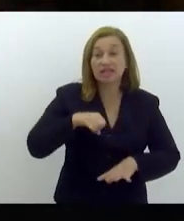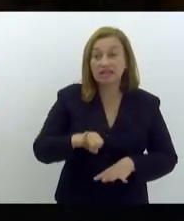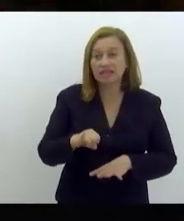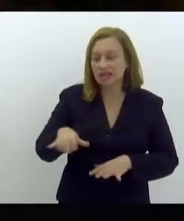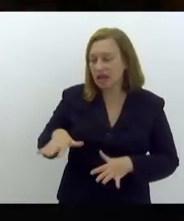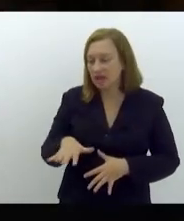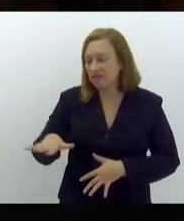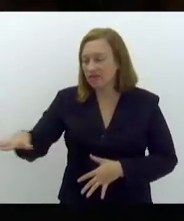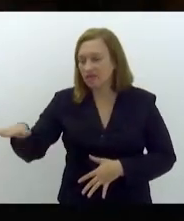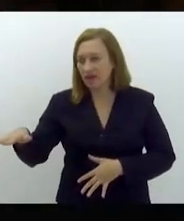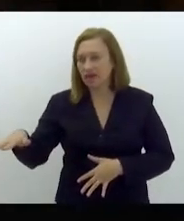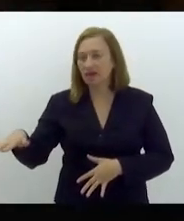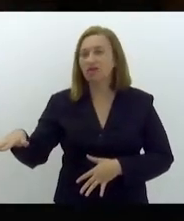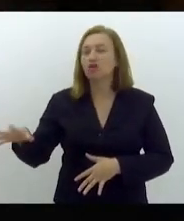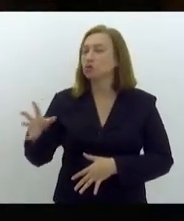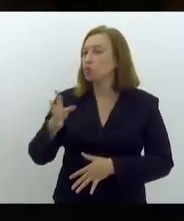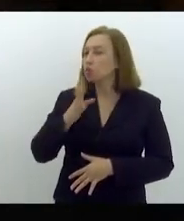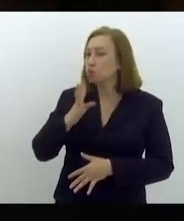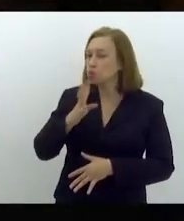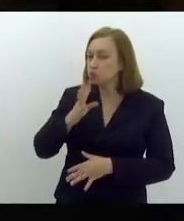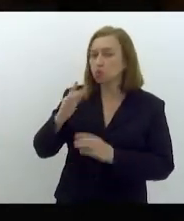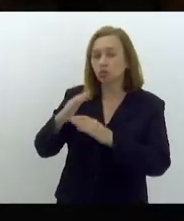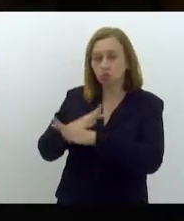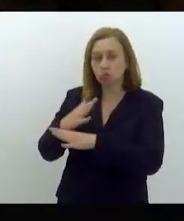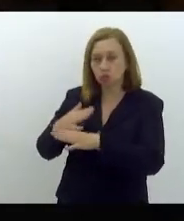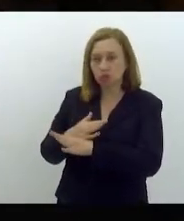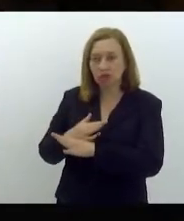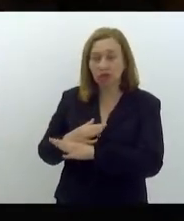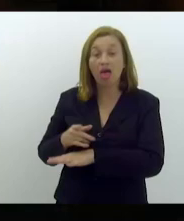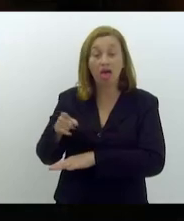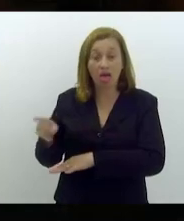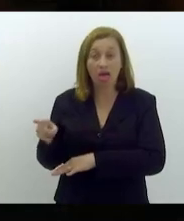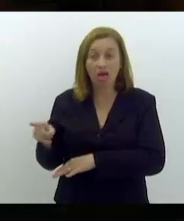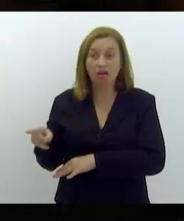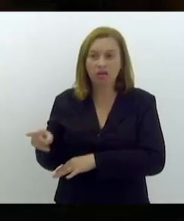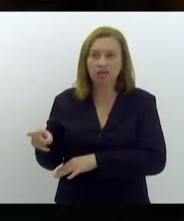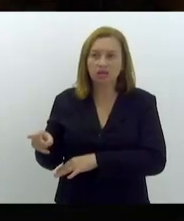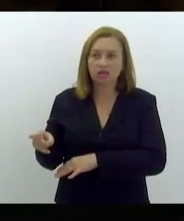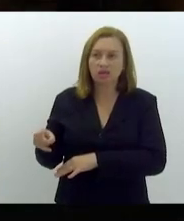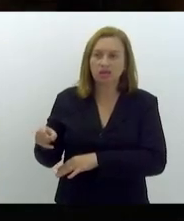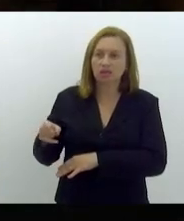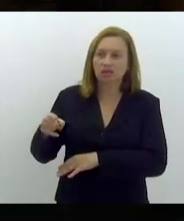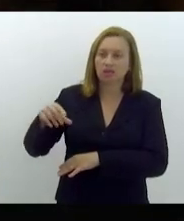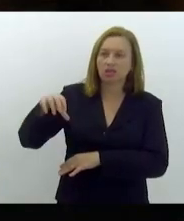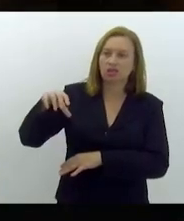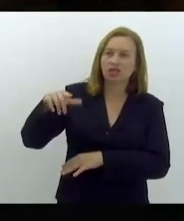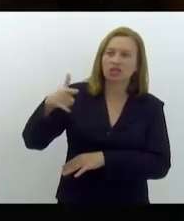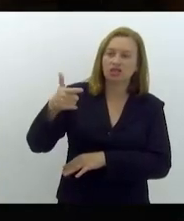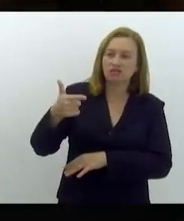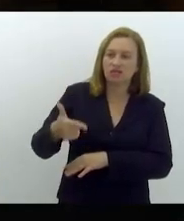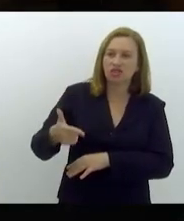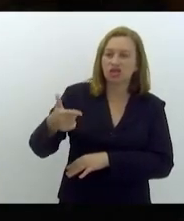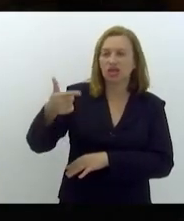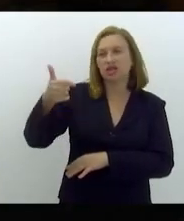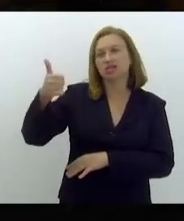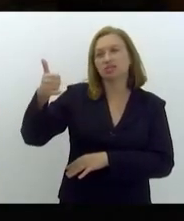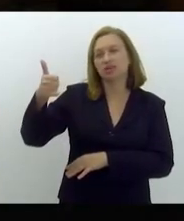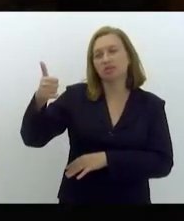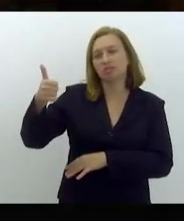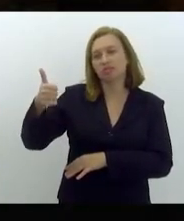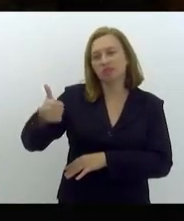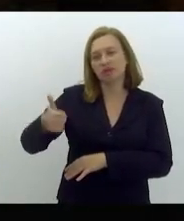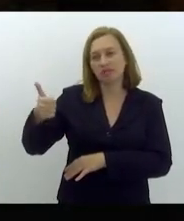conhecida reconhecida como uma cidade Ela seria a vigésima a vigésima primeira cidade